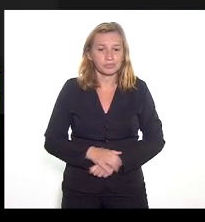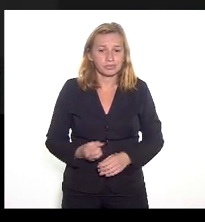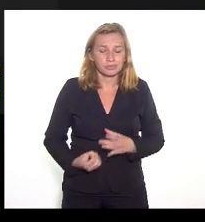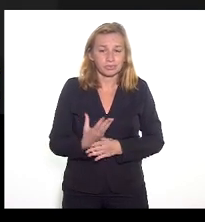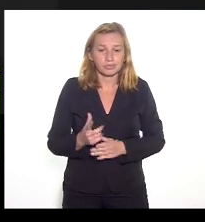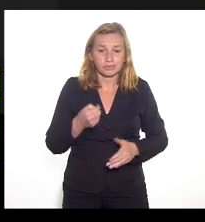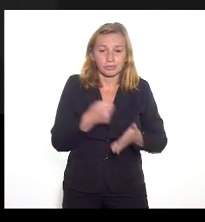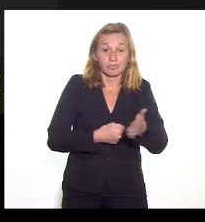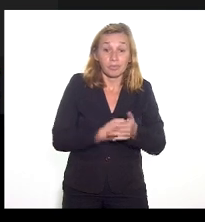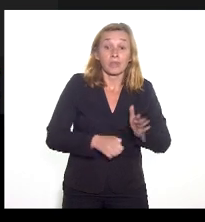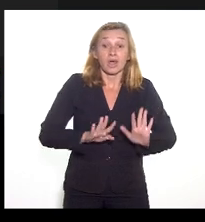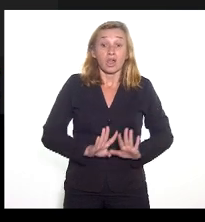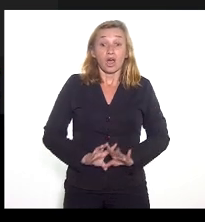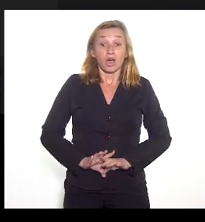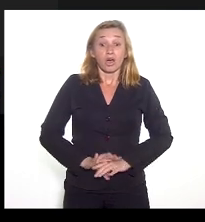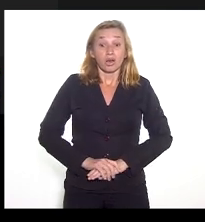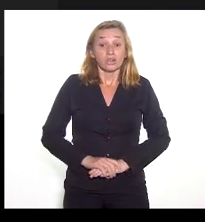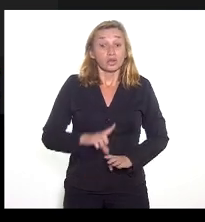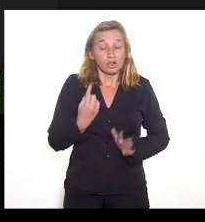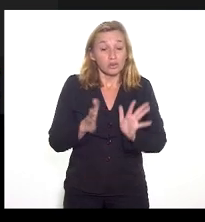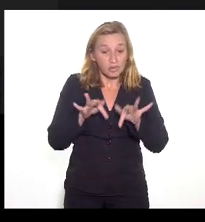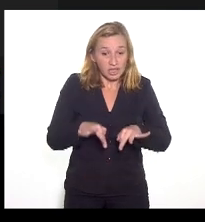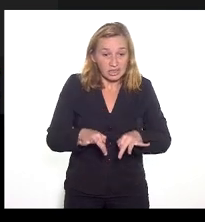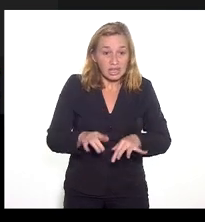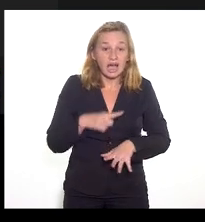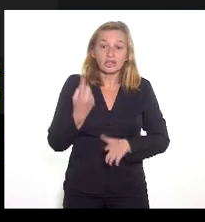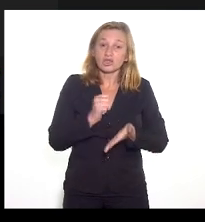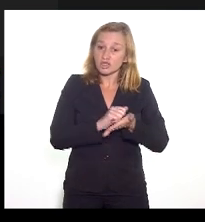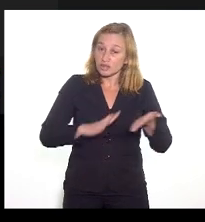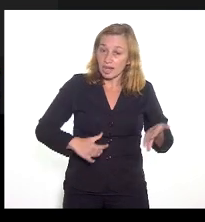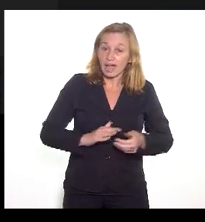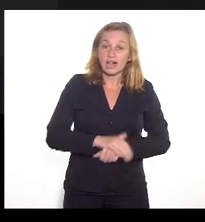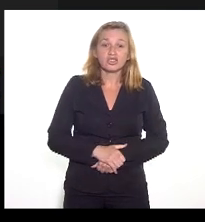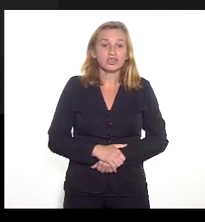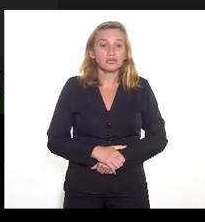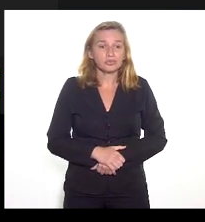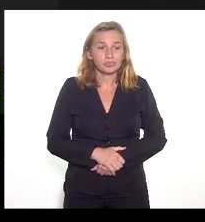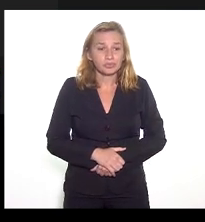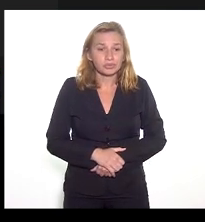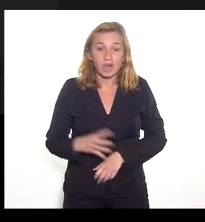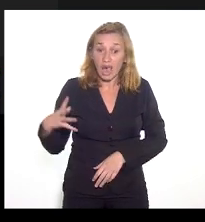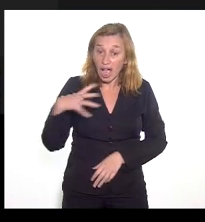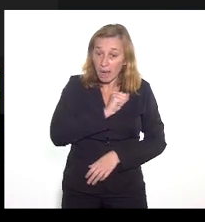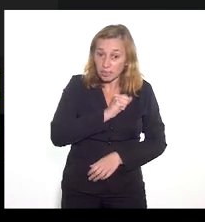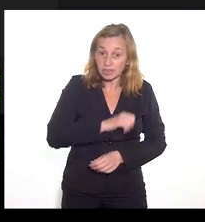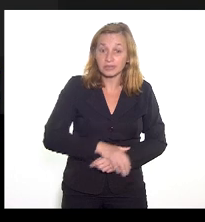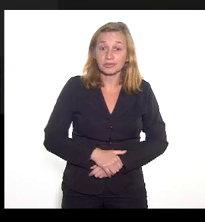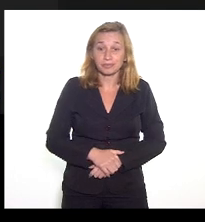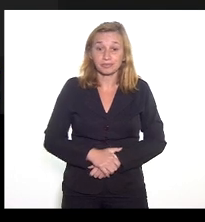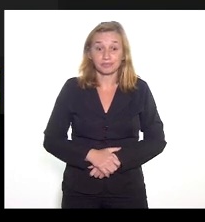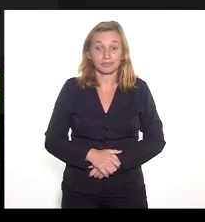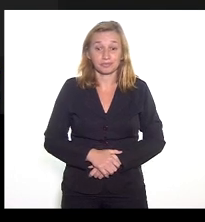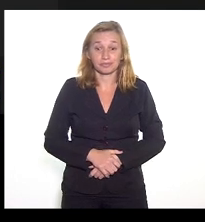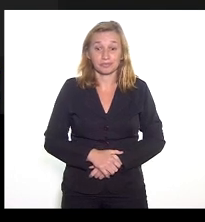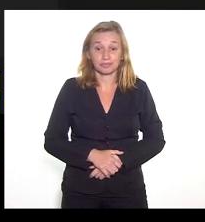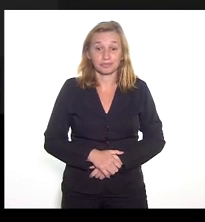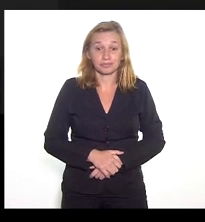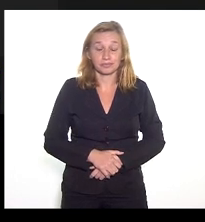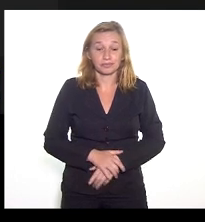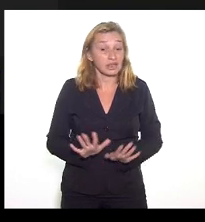Pessoal, nós vamos encerrar a nossa atividade. Eu queria aqui fazer uma, rapidamente, de maneira muito